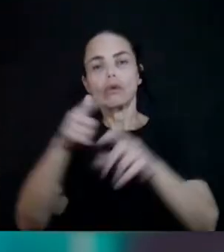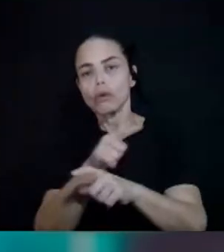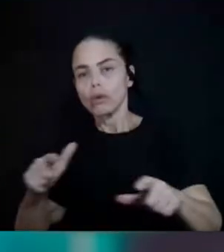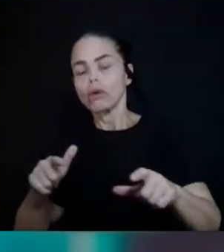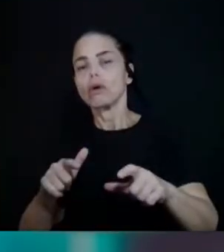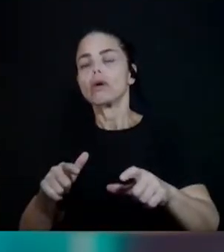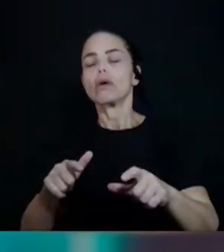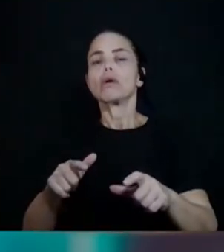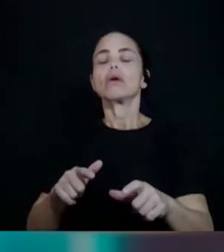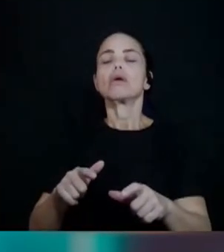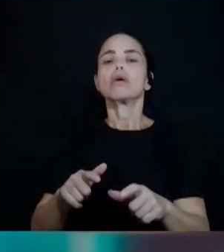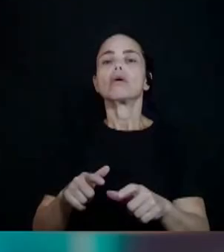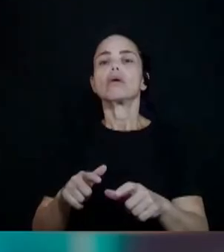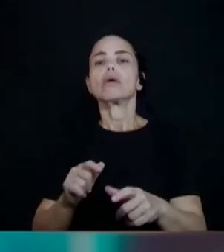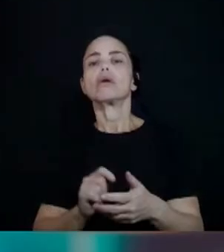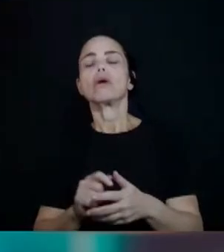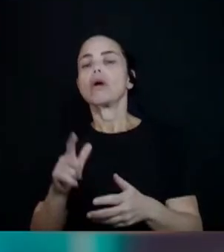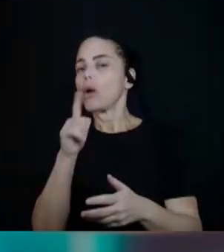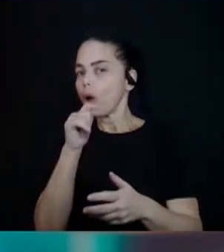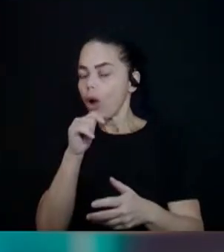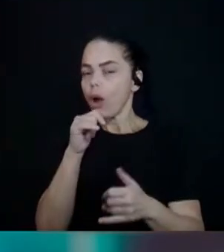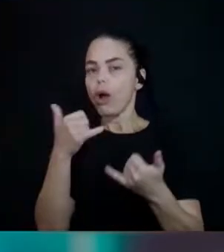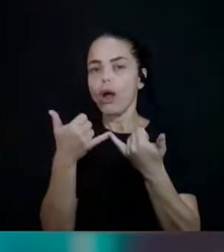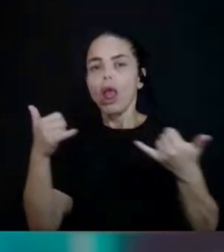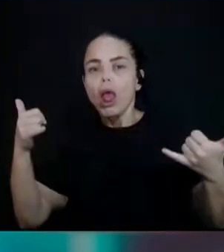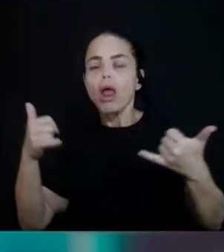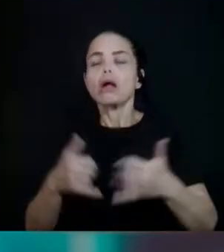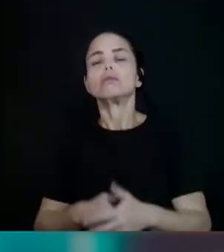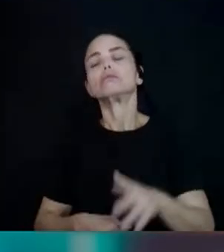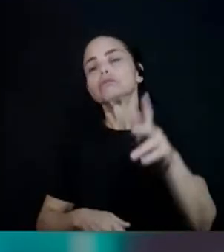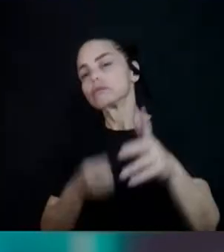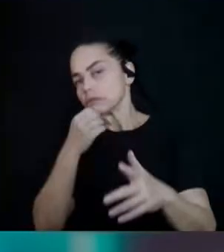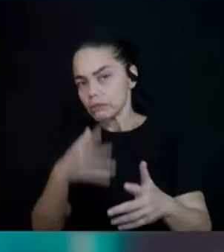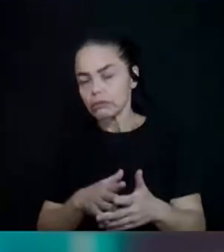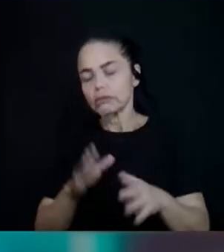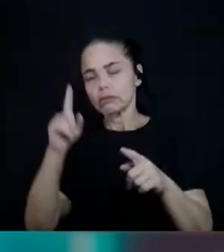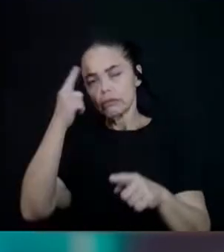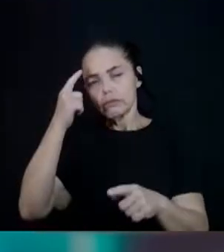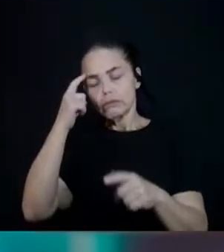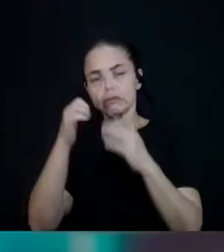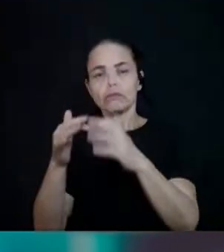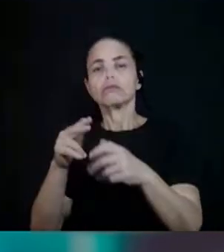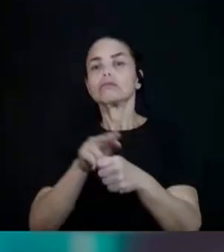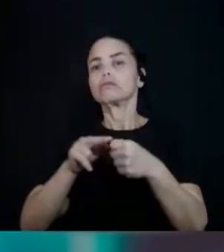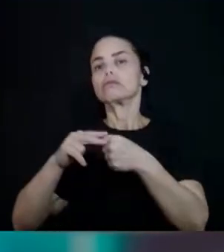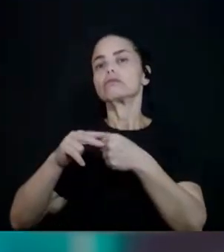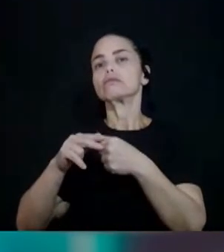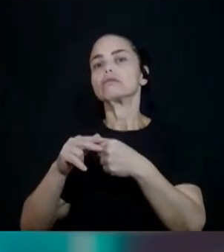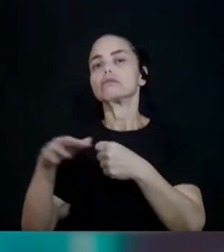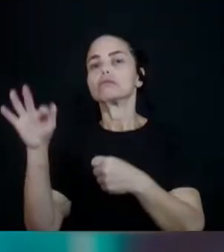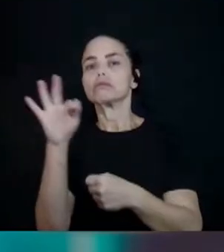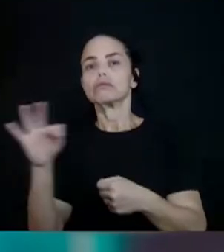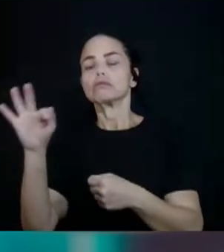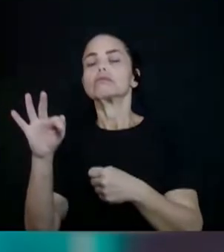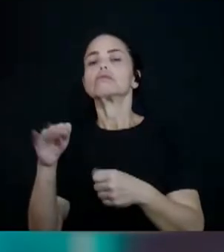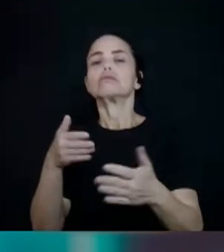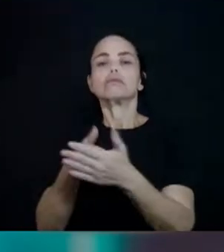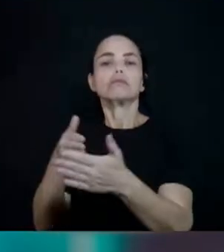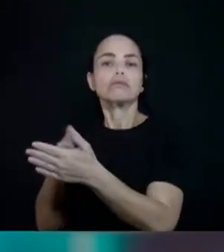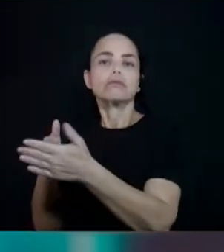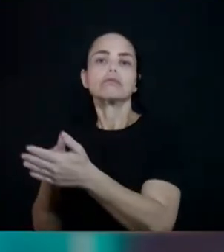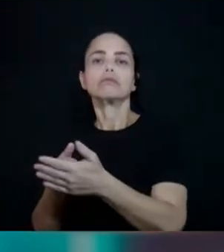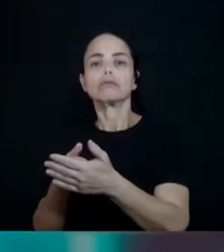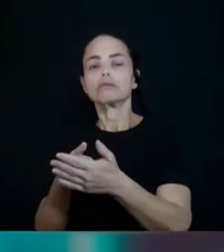consome muita água, muita energia. Então, é bom a gente parar, porque a Unicamp já está chegando no limite das pessoas deixarem